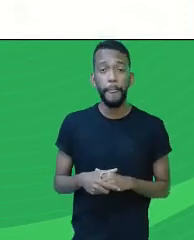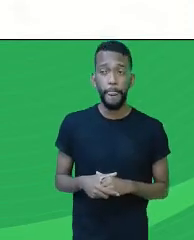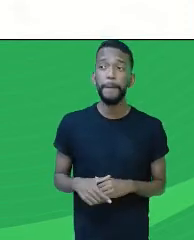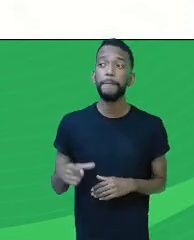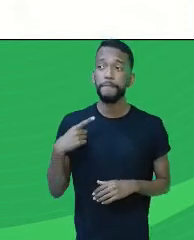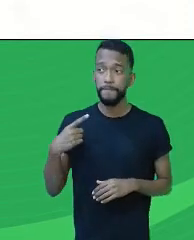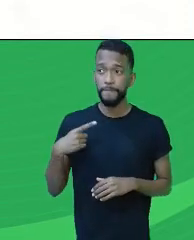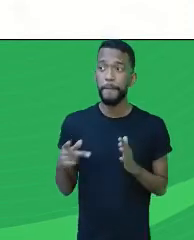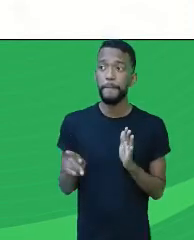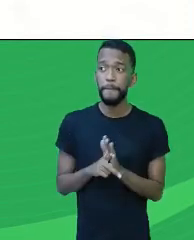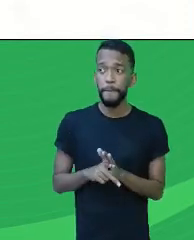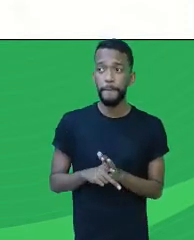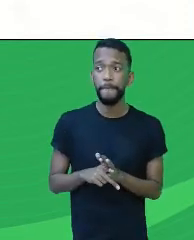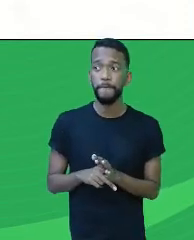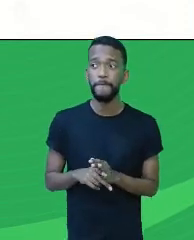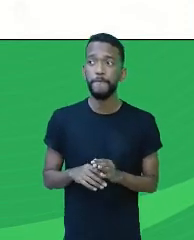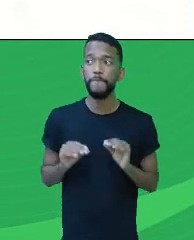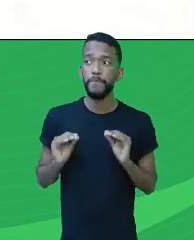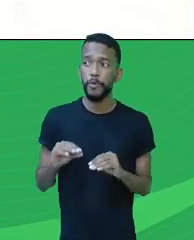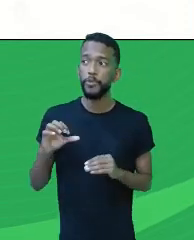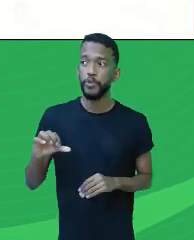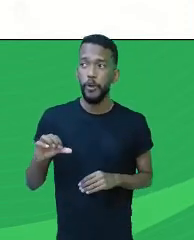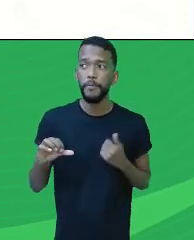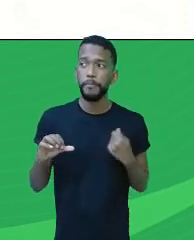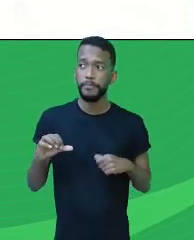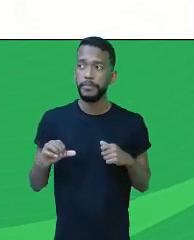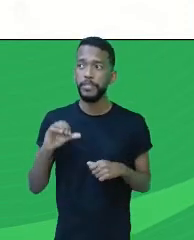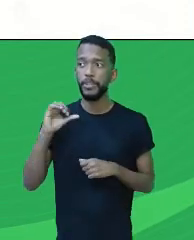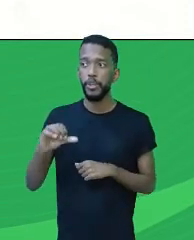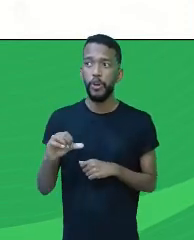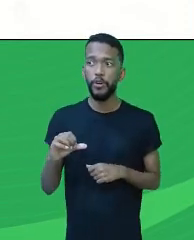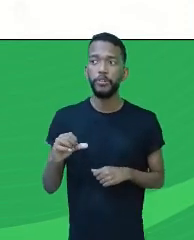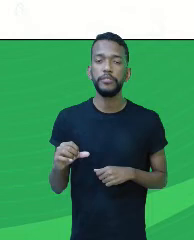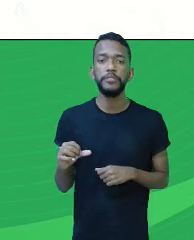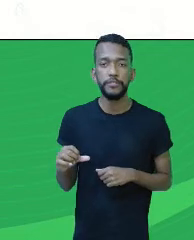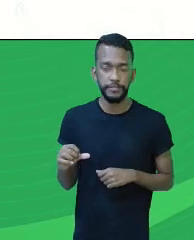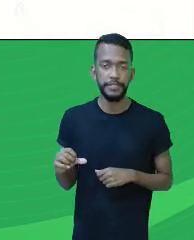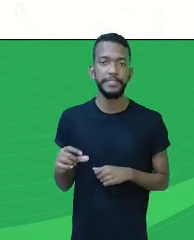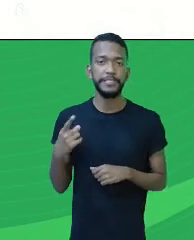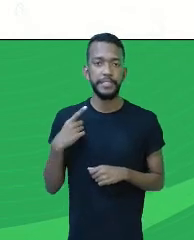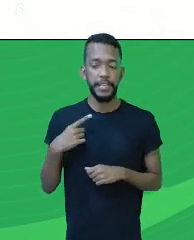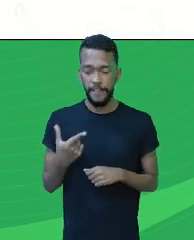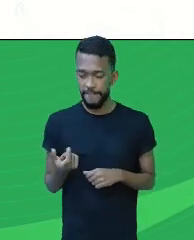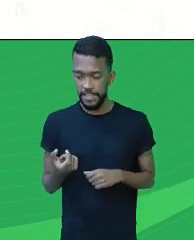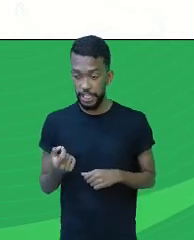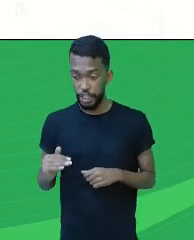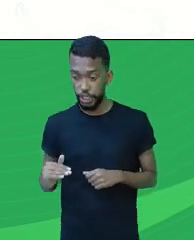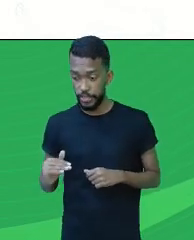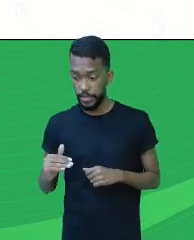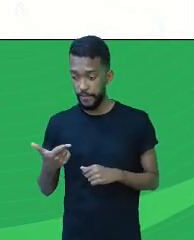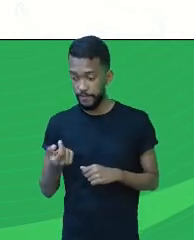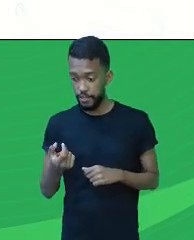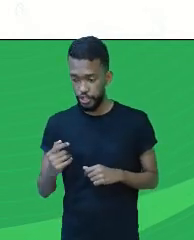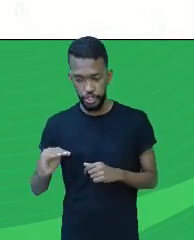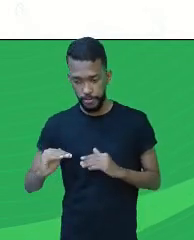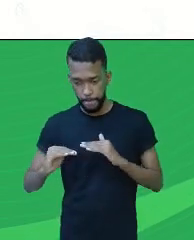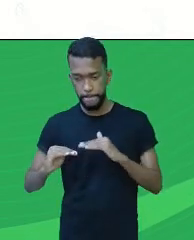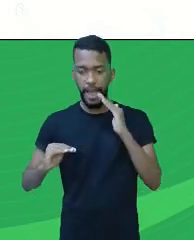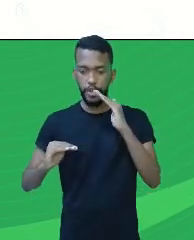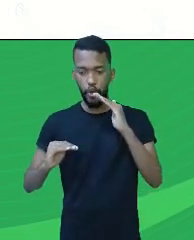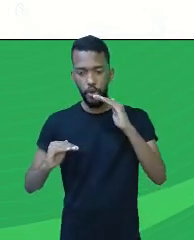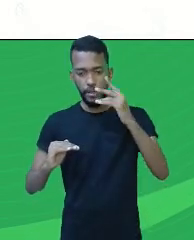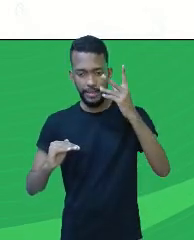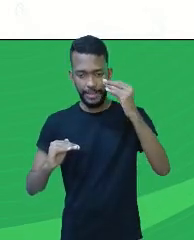um algarismo 9. Tem que aparecer o algarismo 9, tá bom? E é maior do que